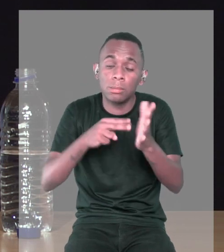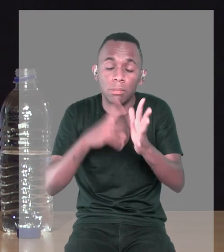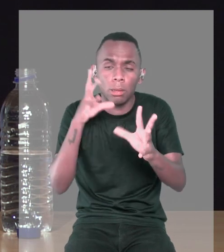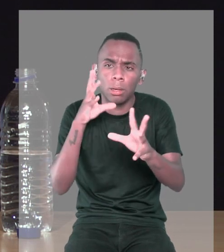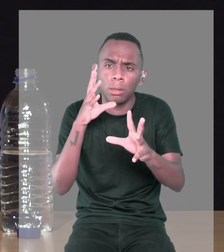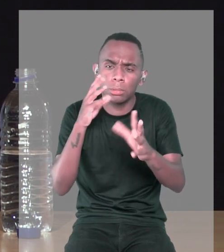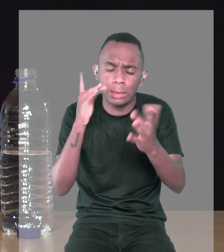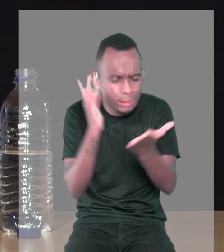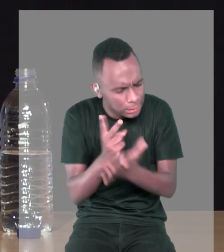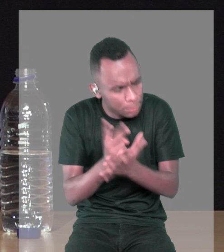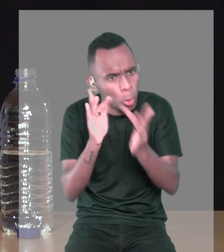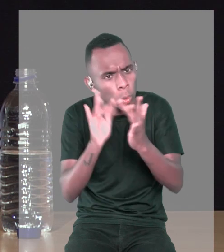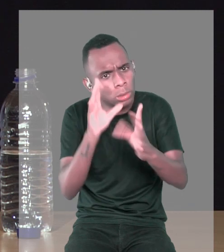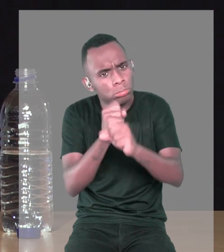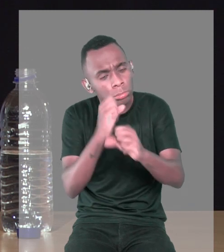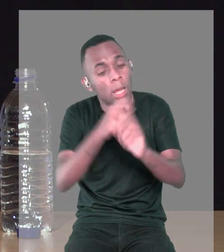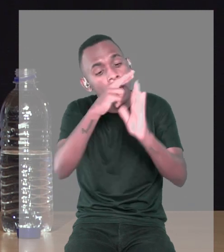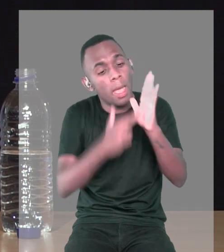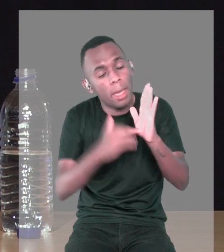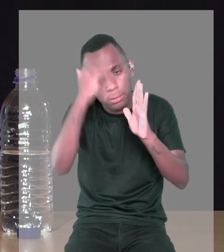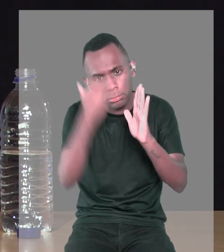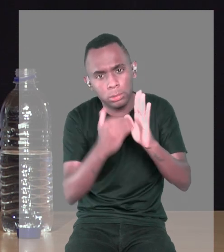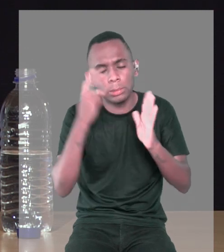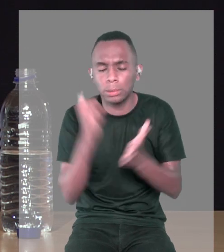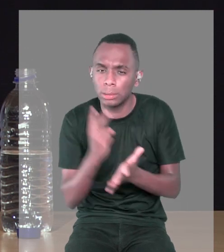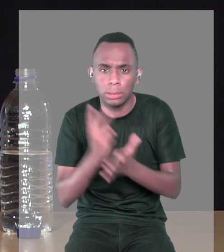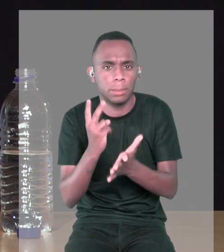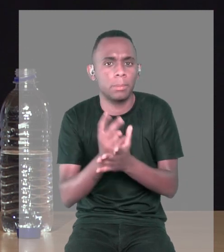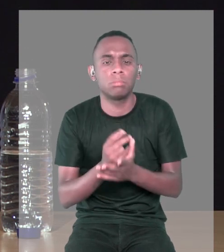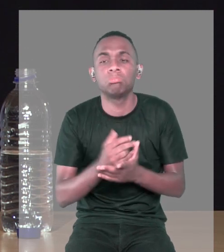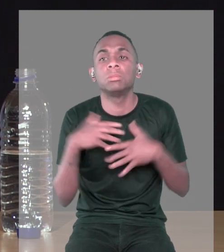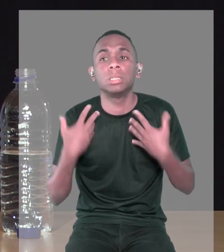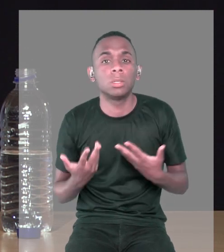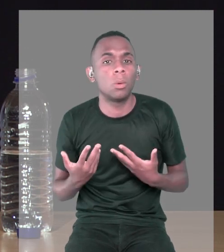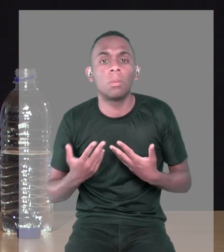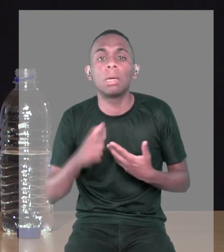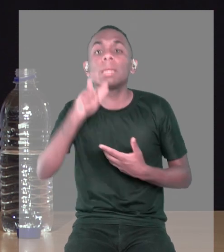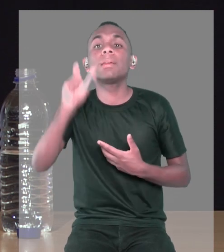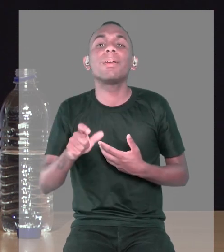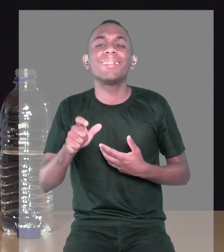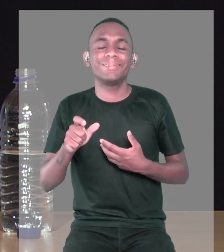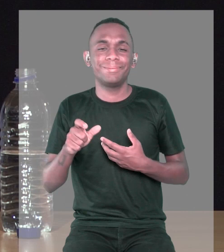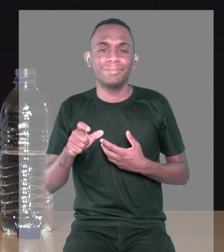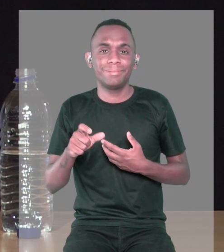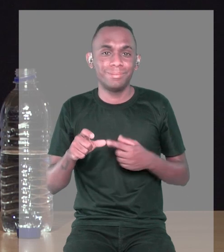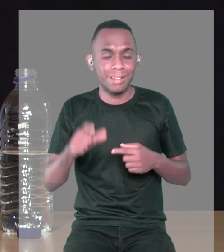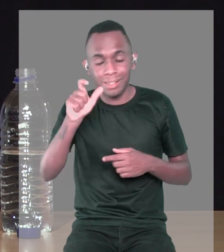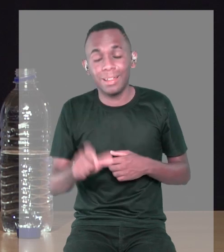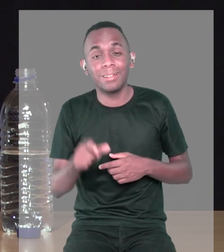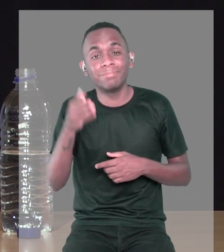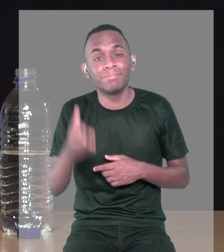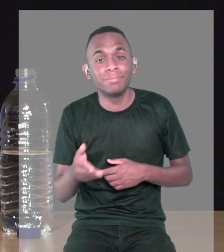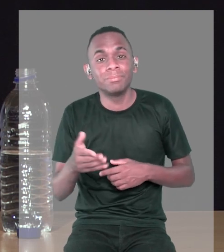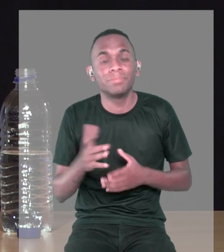submetido sempre ao cálculo. Protocolos são seguidos genericamente, não importando quem é aquele